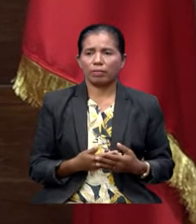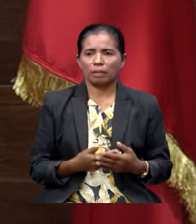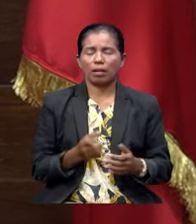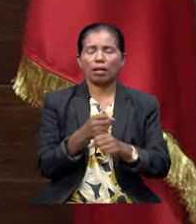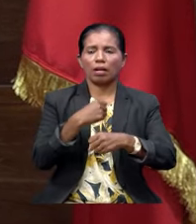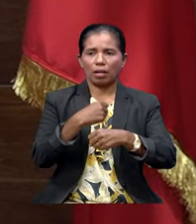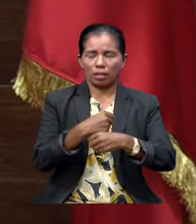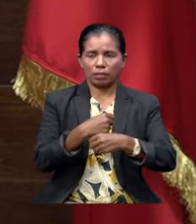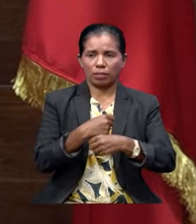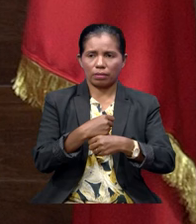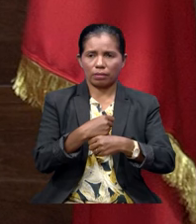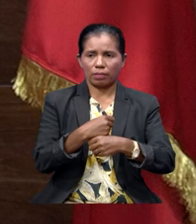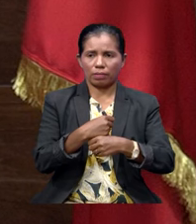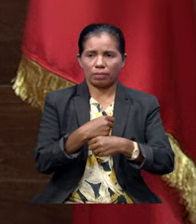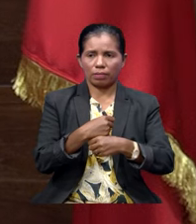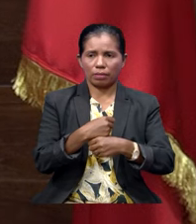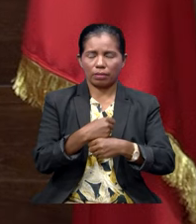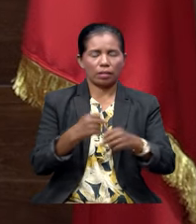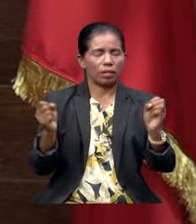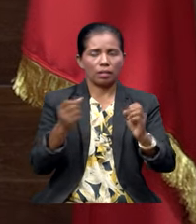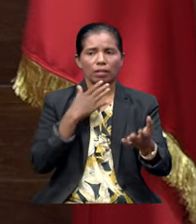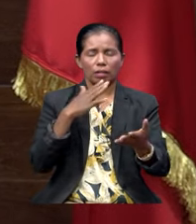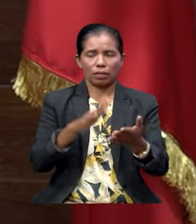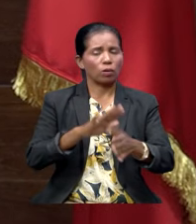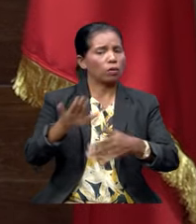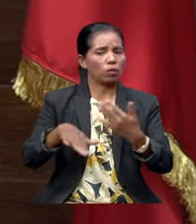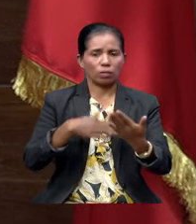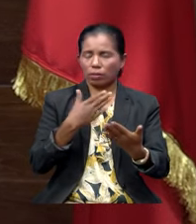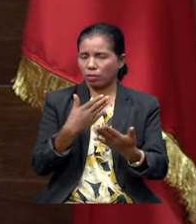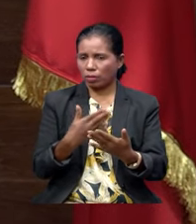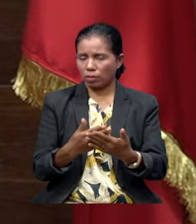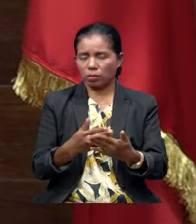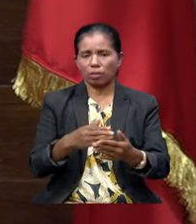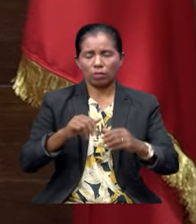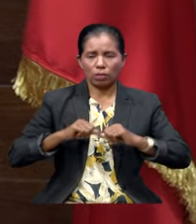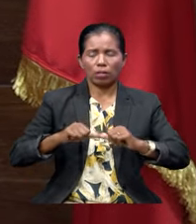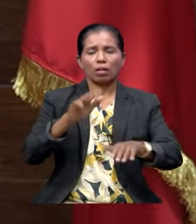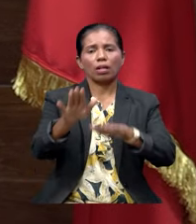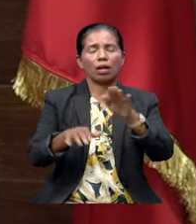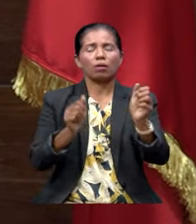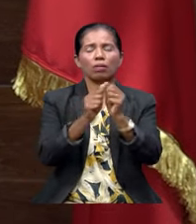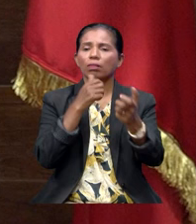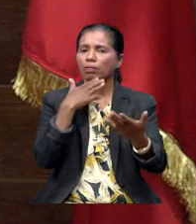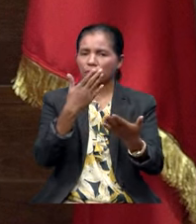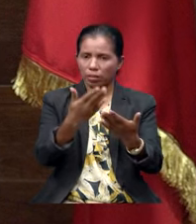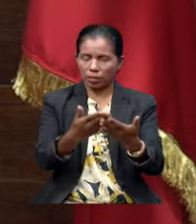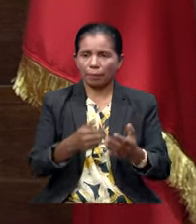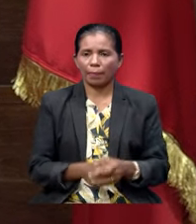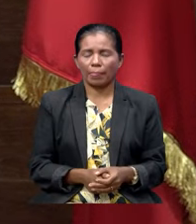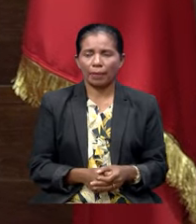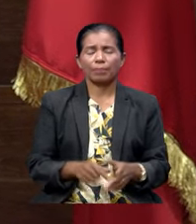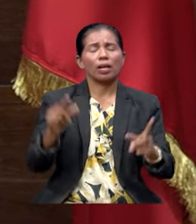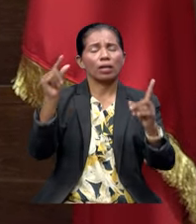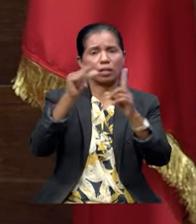Hala, que lá dia. Boa, estou todo lá, um dia. E ali a fuma